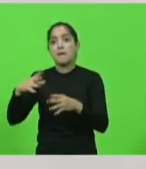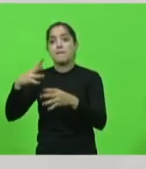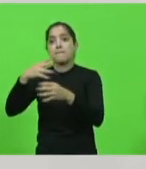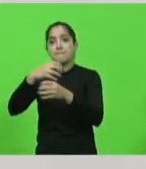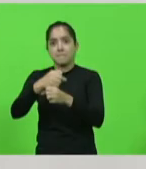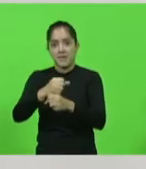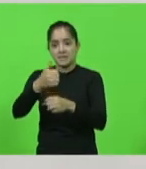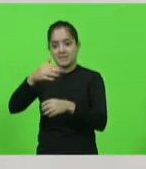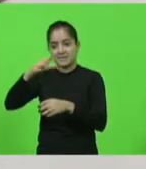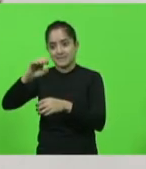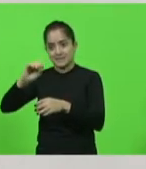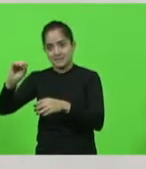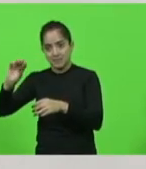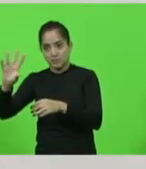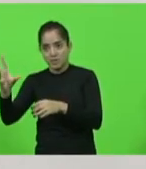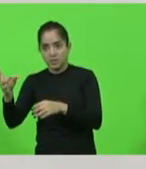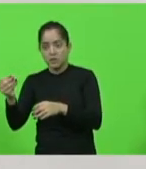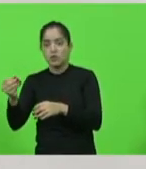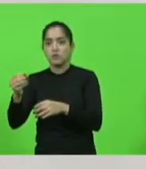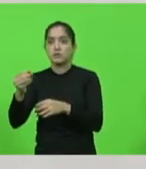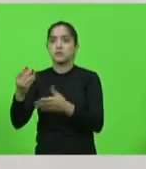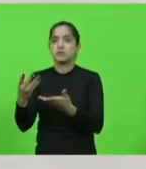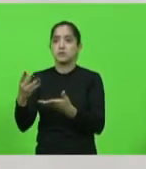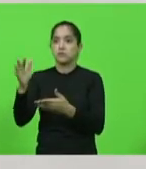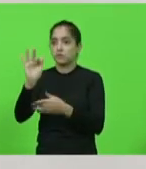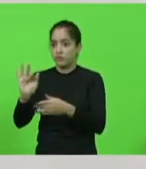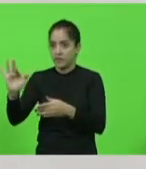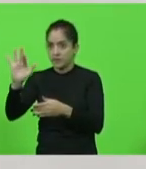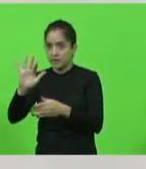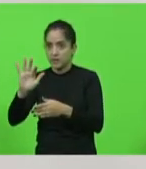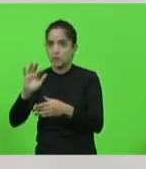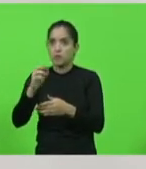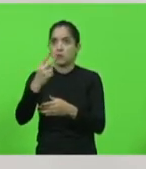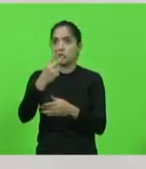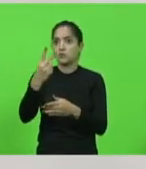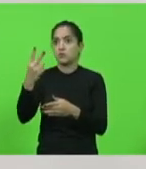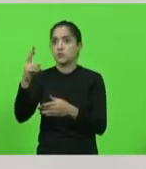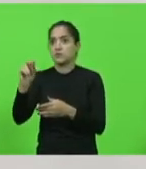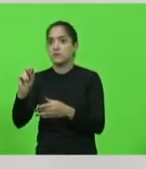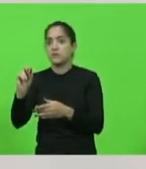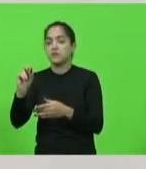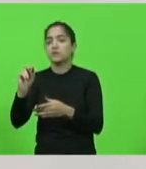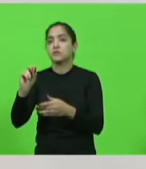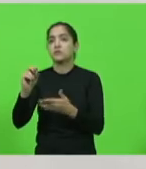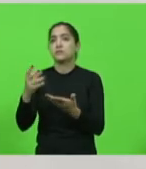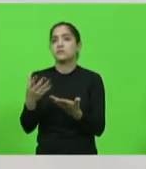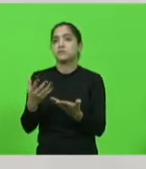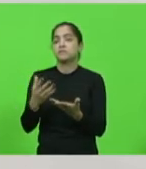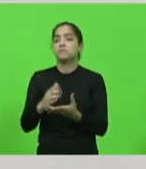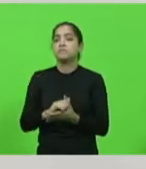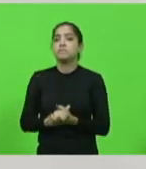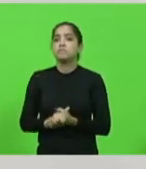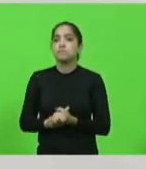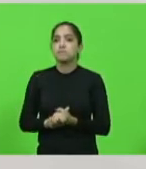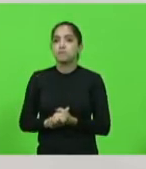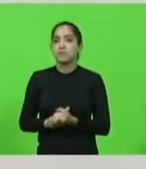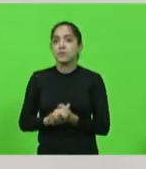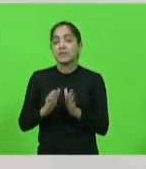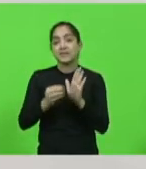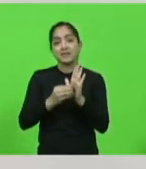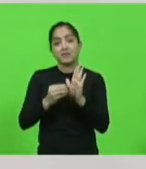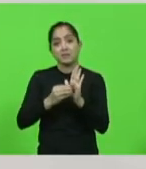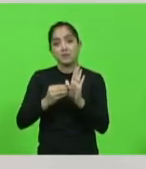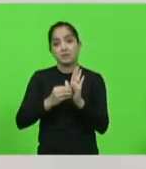governo federal, dá o valor da obra. É 220 a 250. Então, acho que está faltando